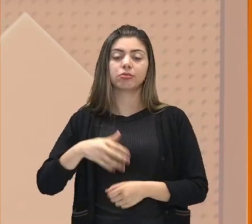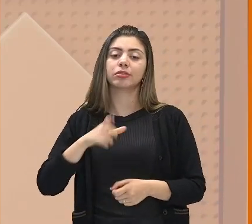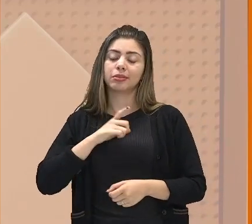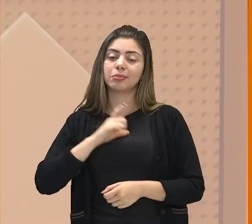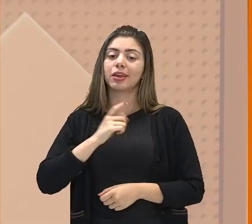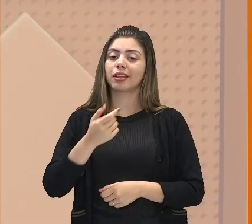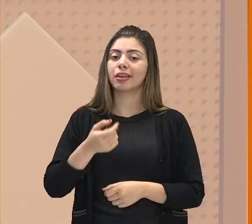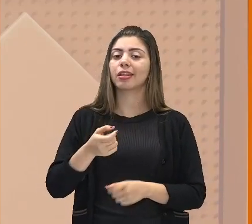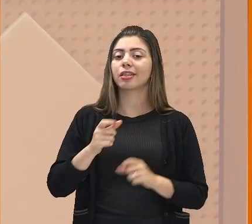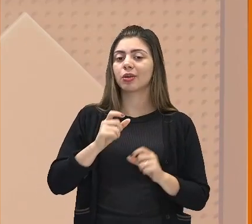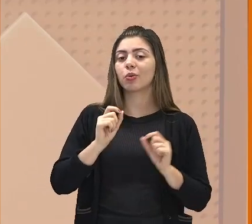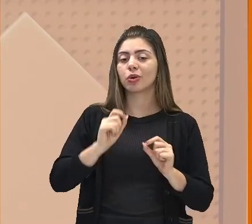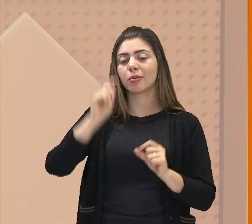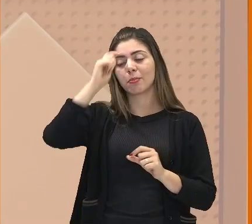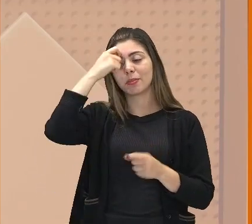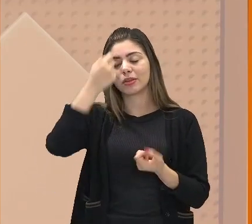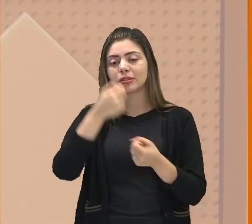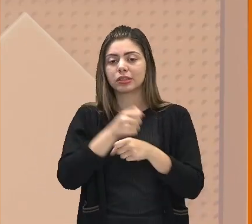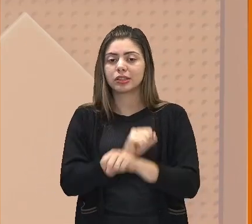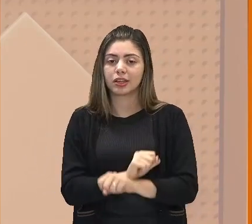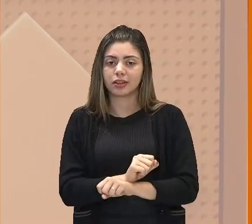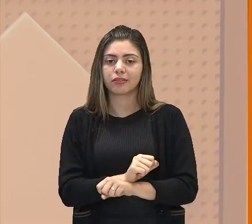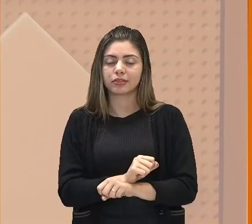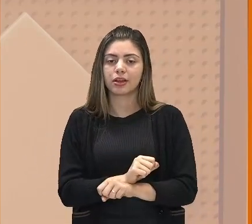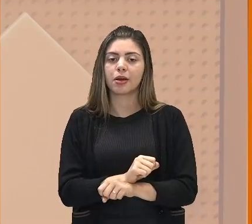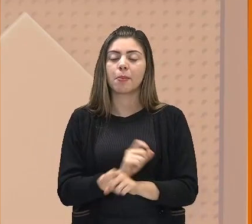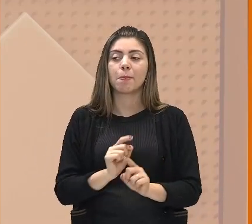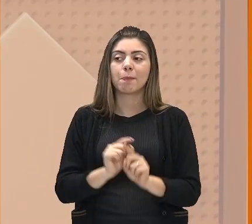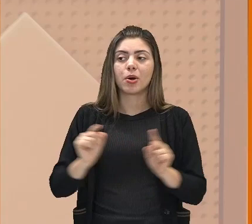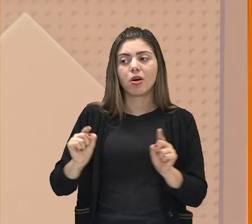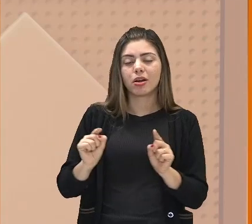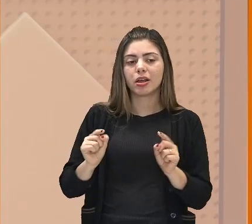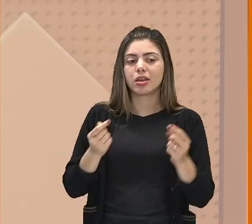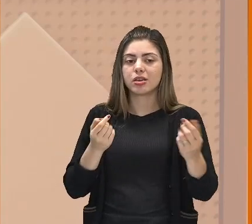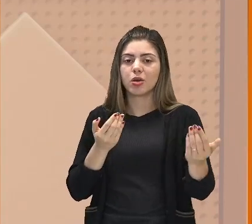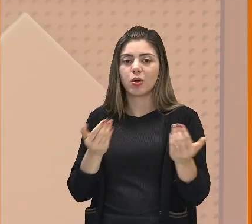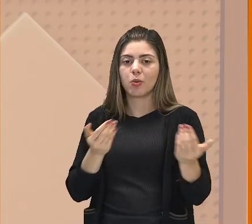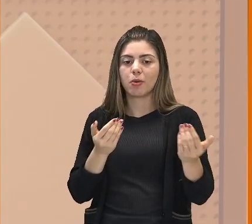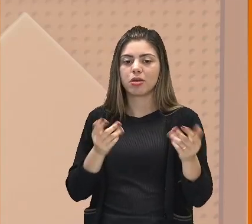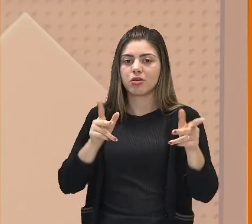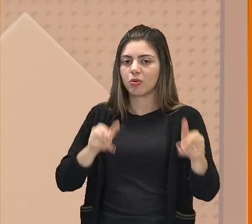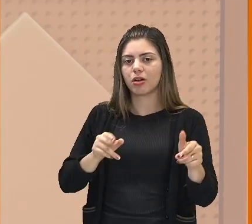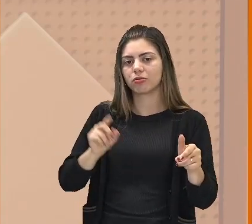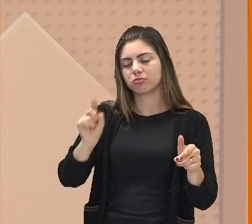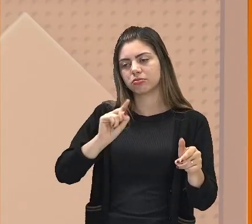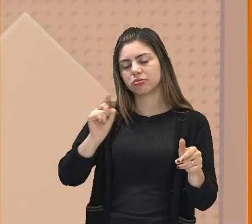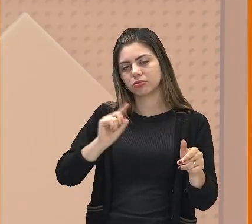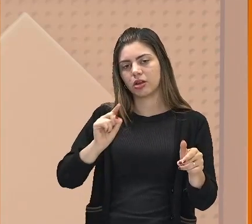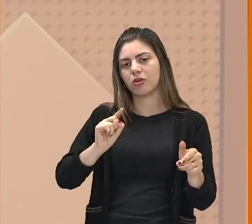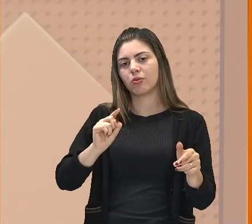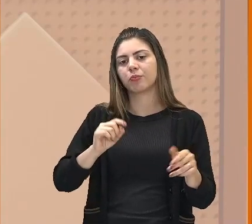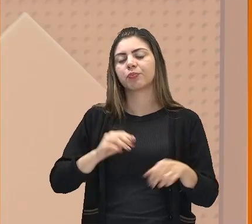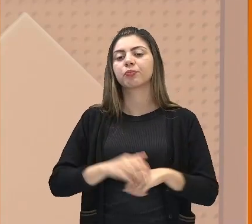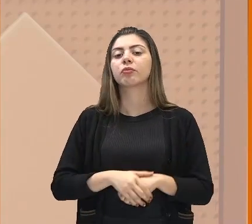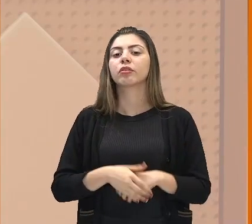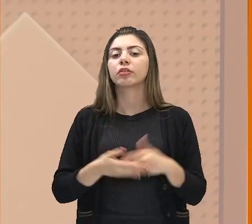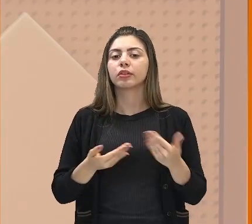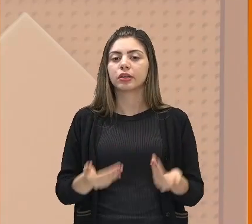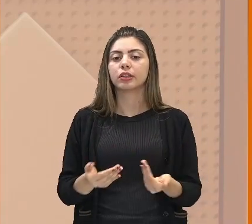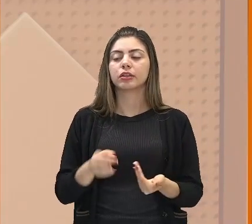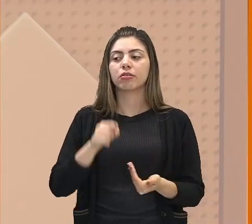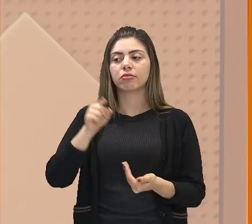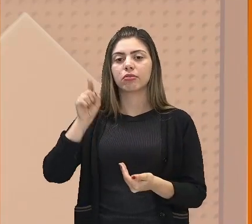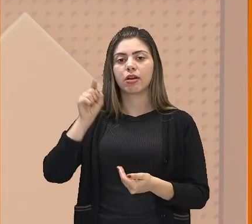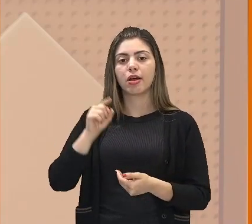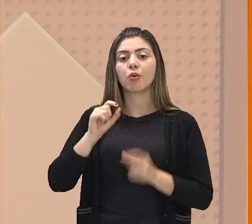negros escravizados. Claro que não foi na mesma quantidade que havia em outras regiões em que os ciclos